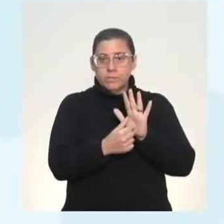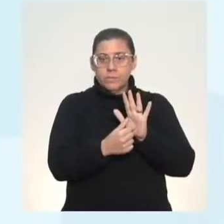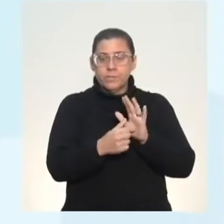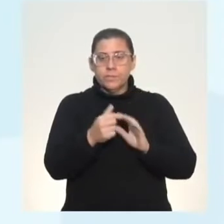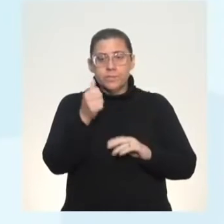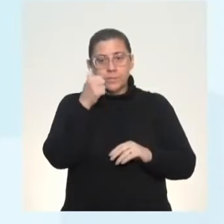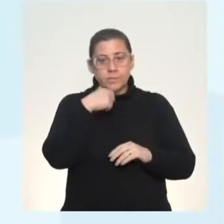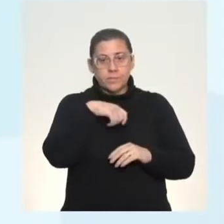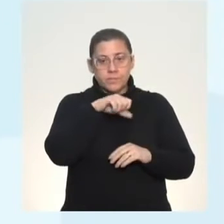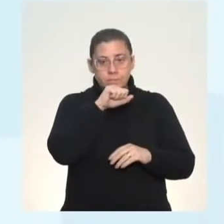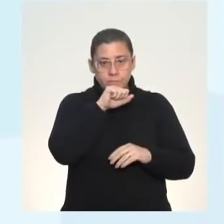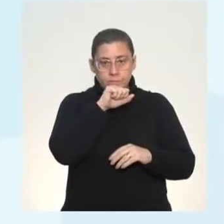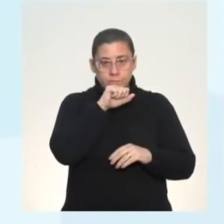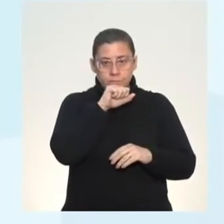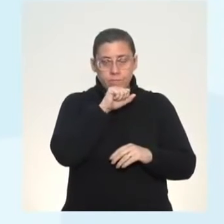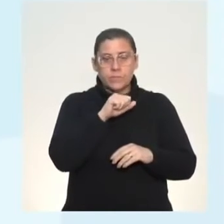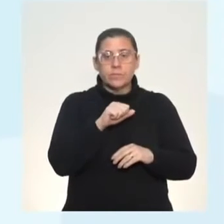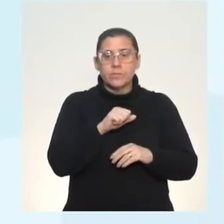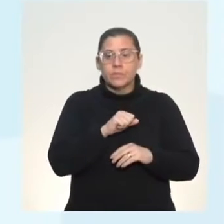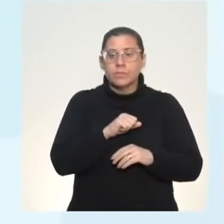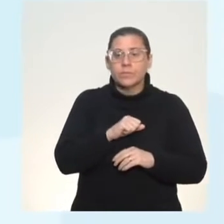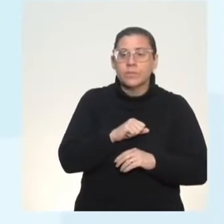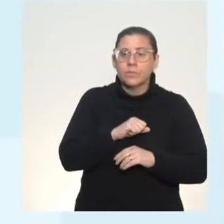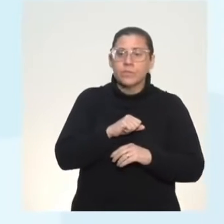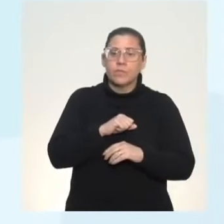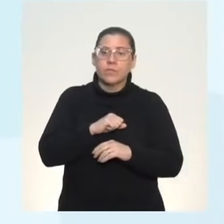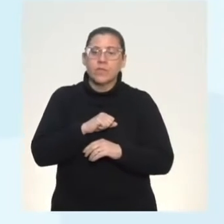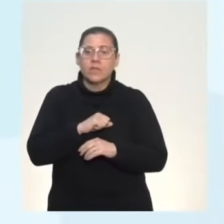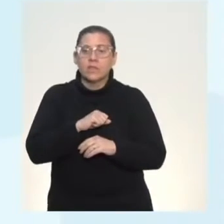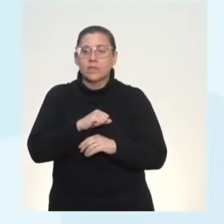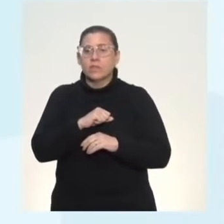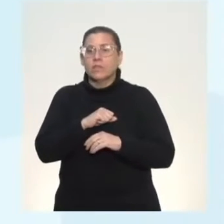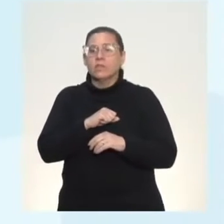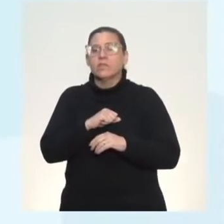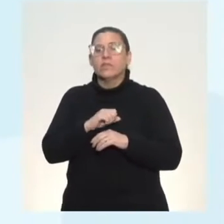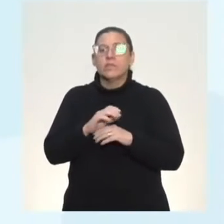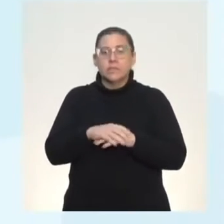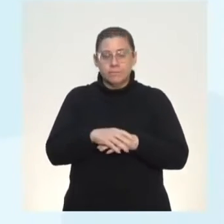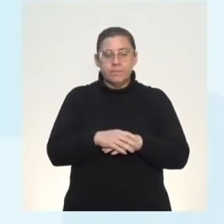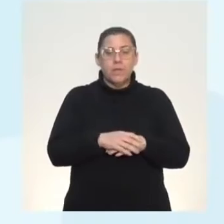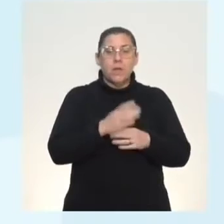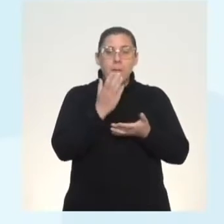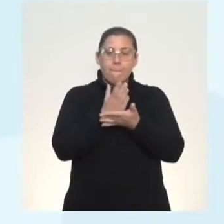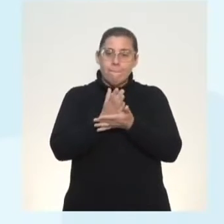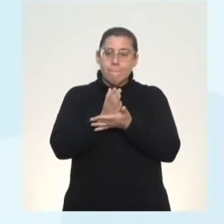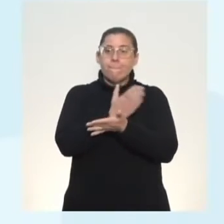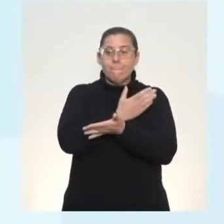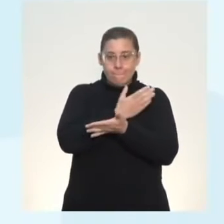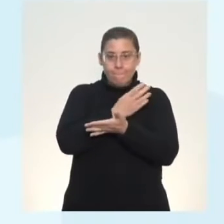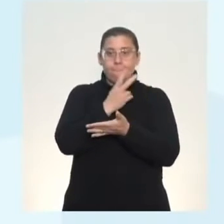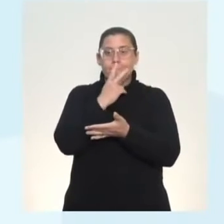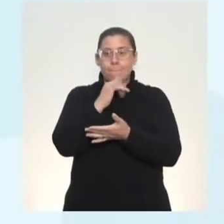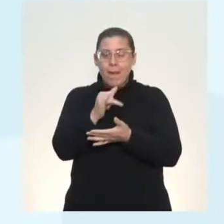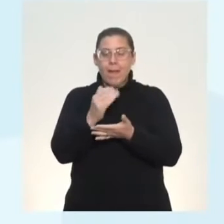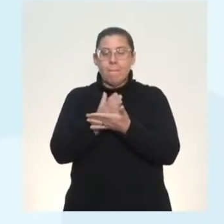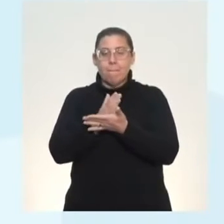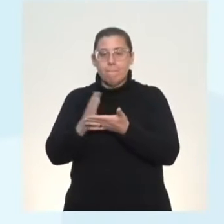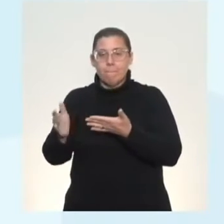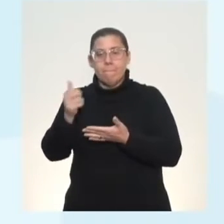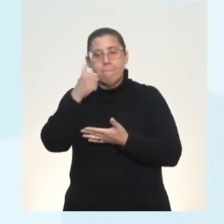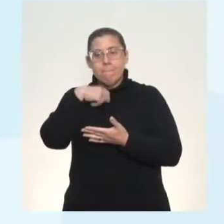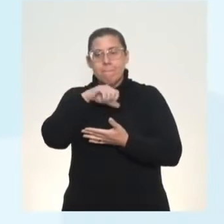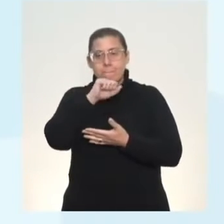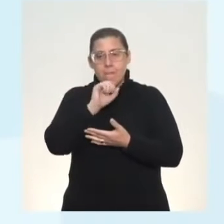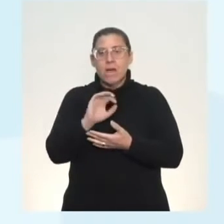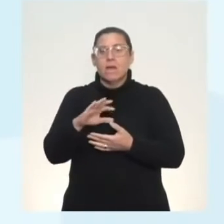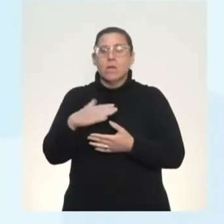mãe. Na célula do meu corpo, eu tenho metade dos cromossomos eu herdei do meu pai e metade da minha mãe. Tá ok?